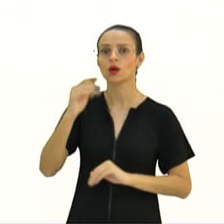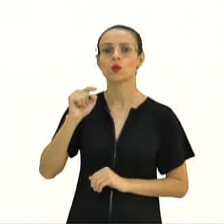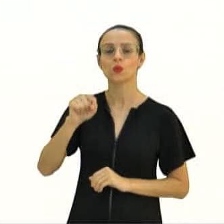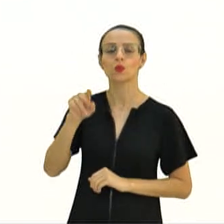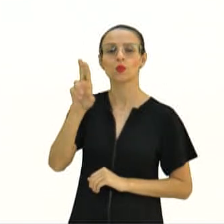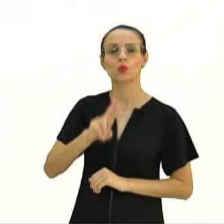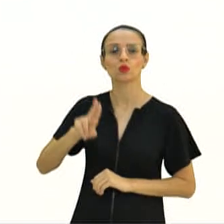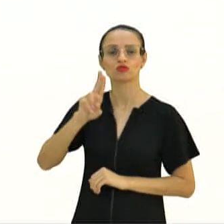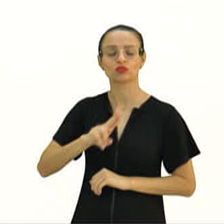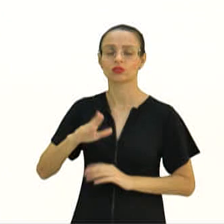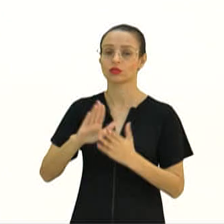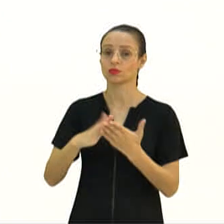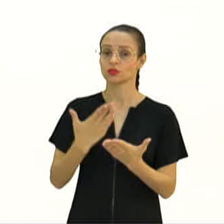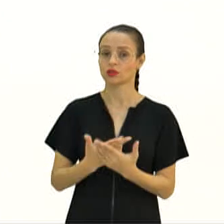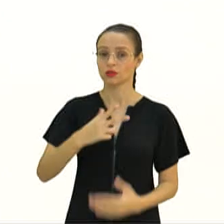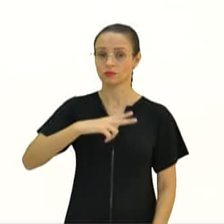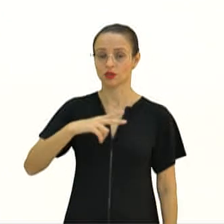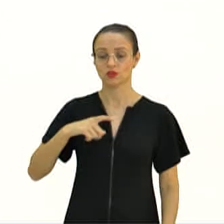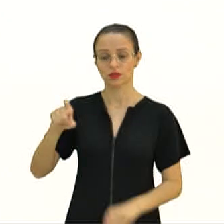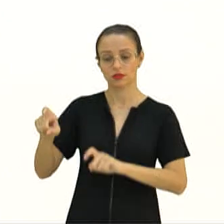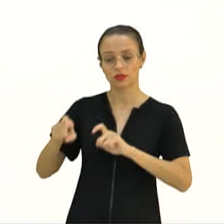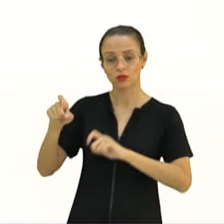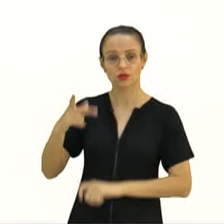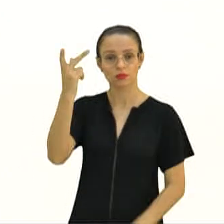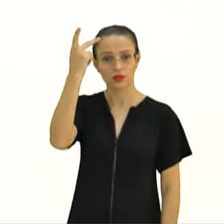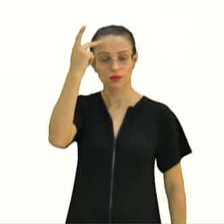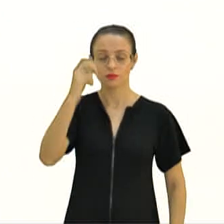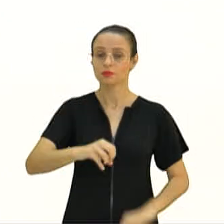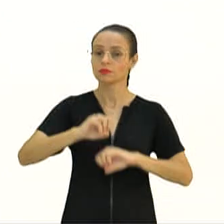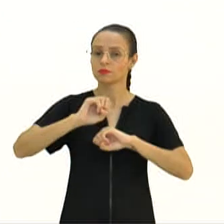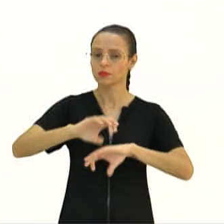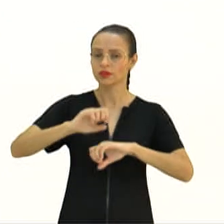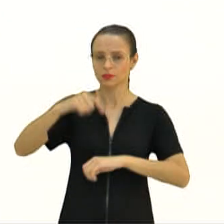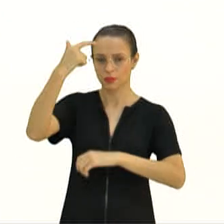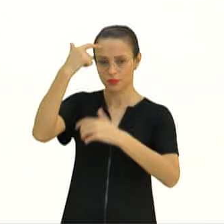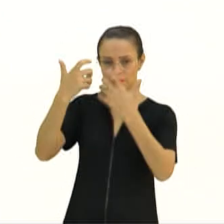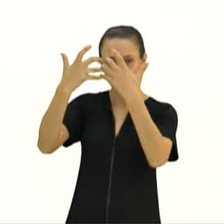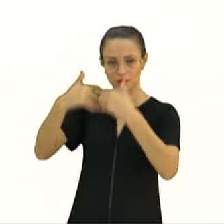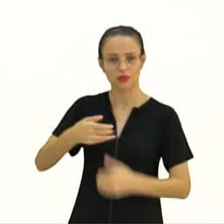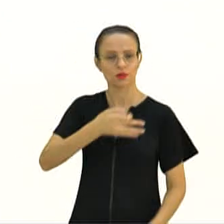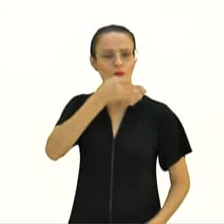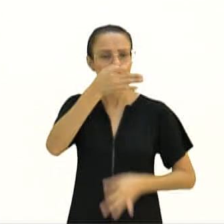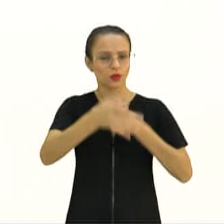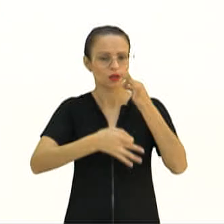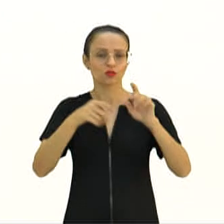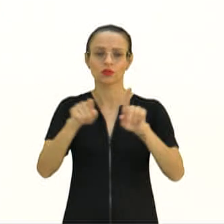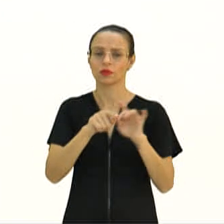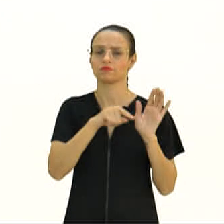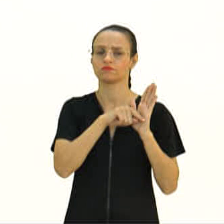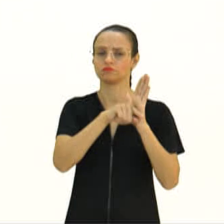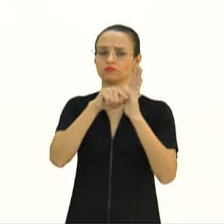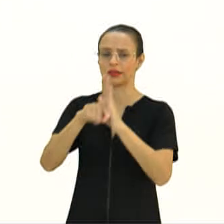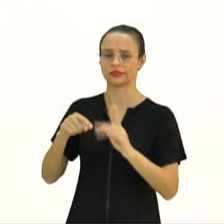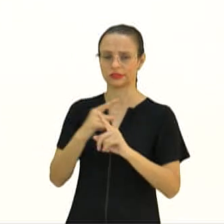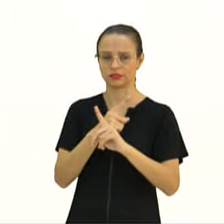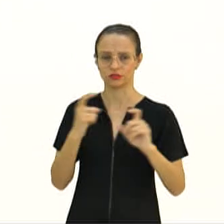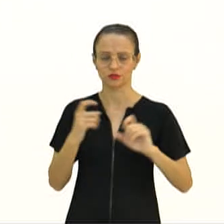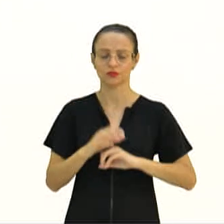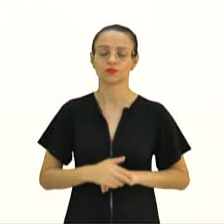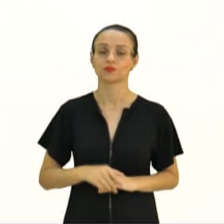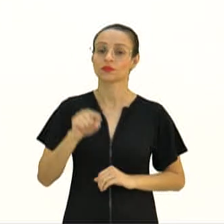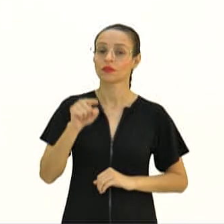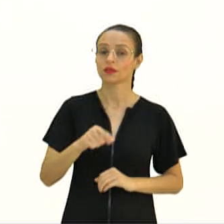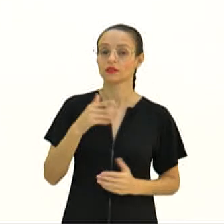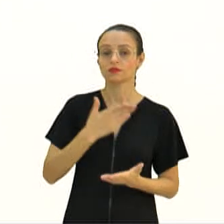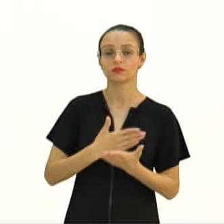do interior paulista para ensinar pensamento crítico e pesquisa científica. A iniciativa